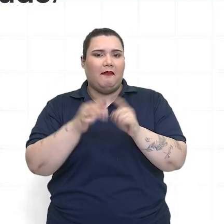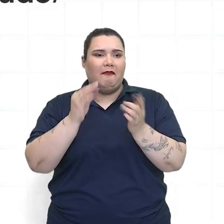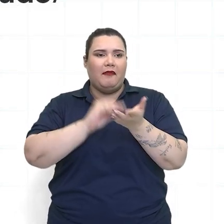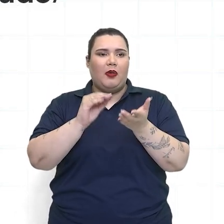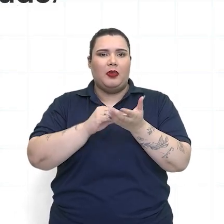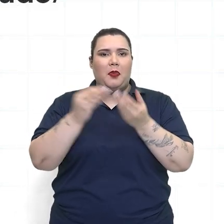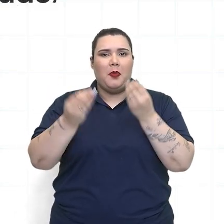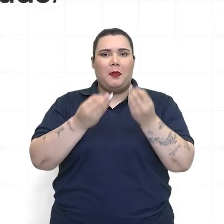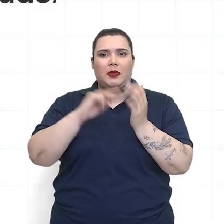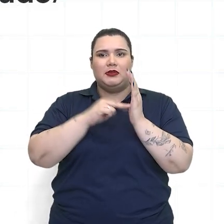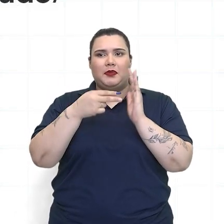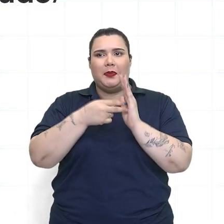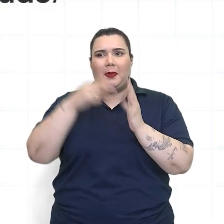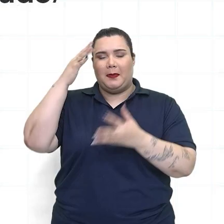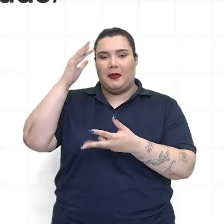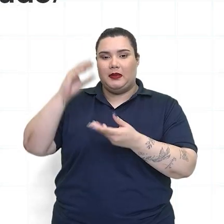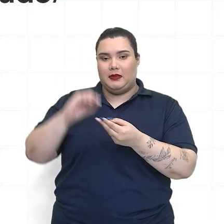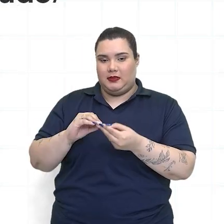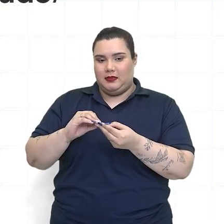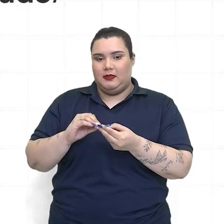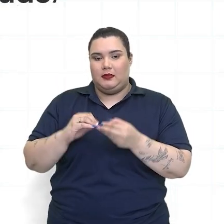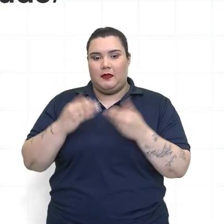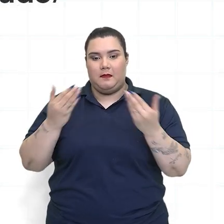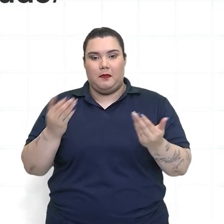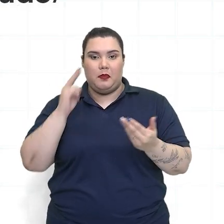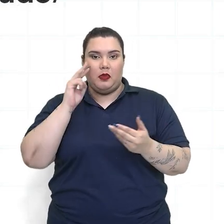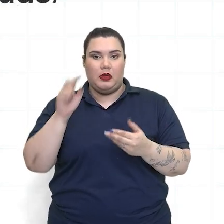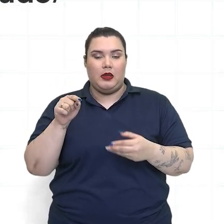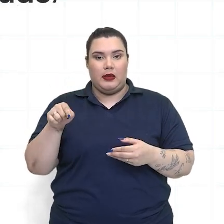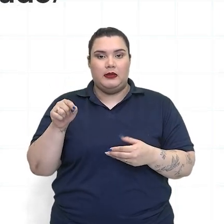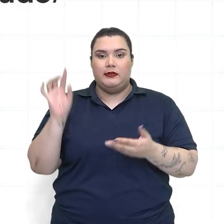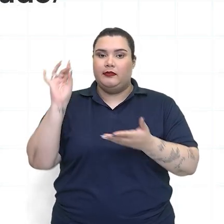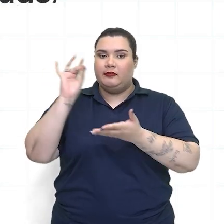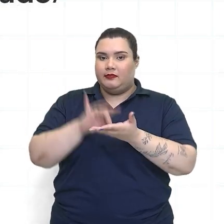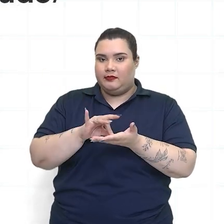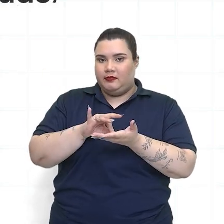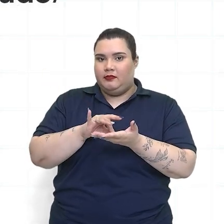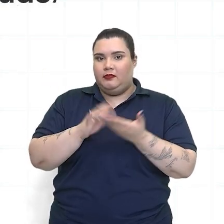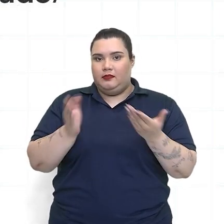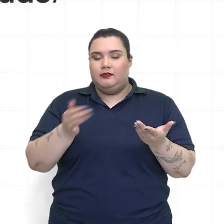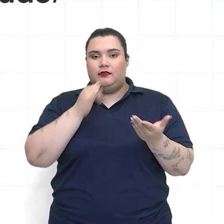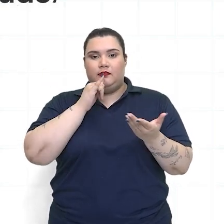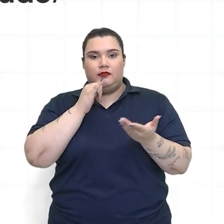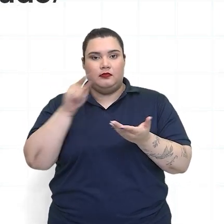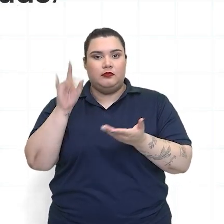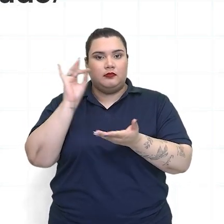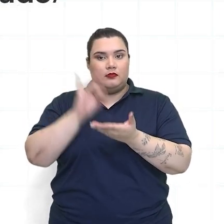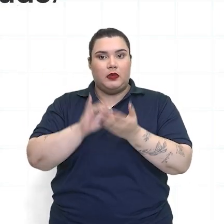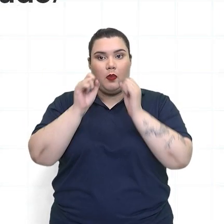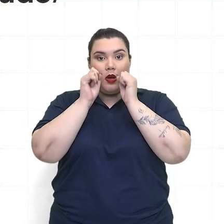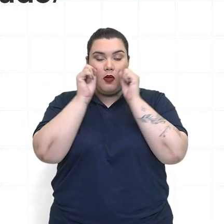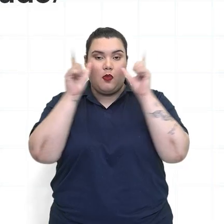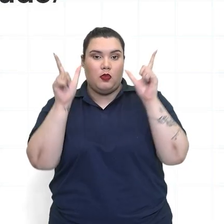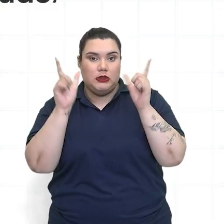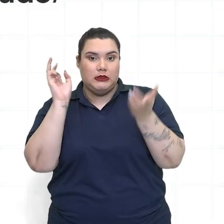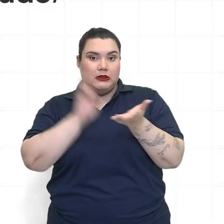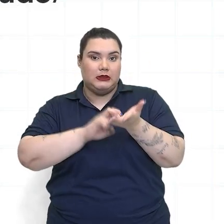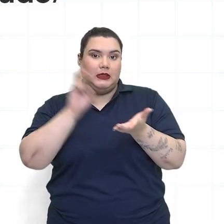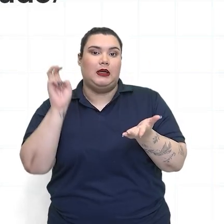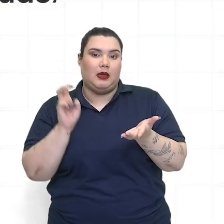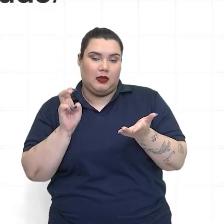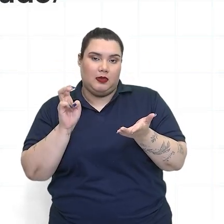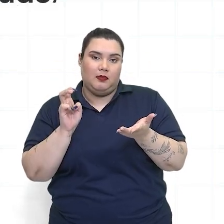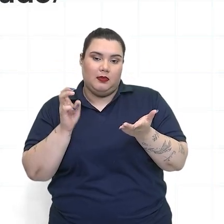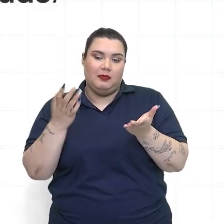né? Porque aqui nós estamos vendo um fato, podemos dizer um fato, né, de que você acordou cedo para você